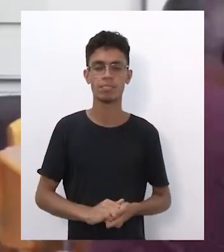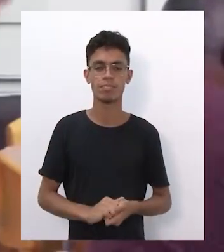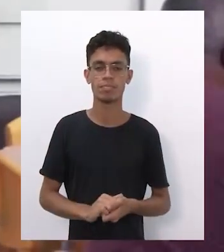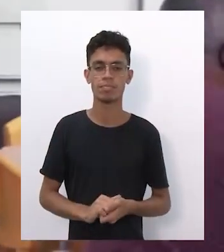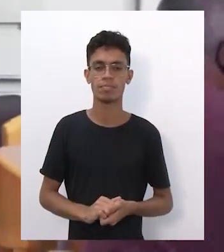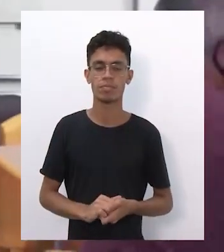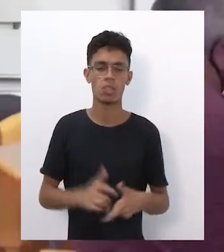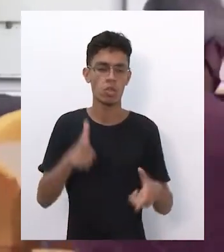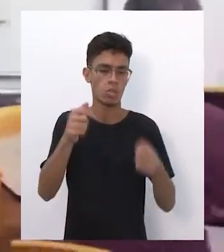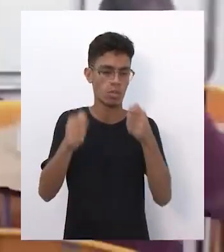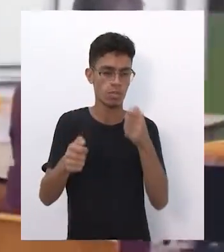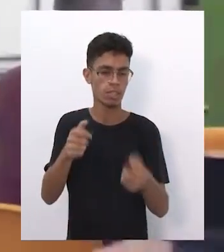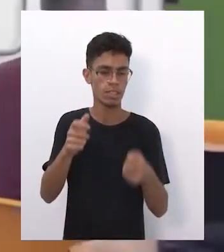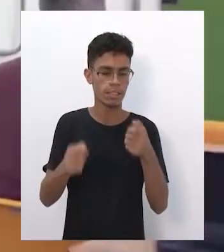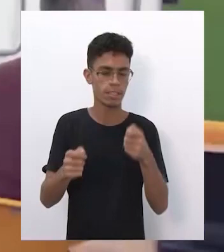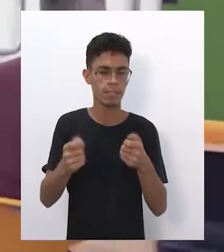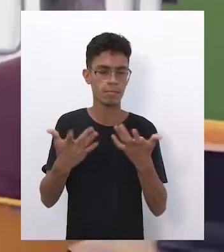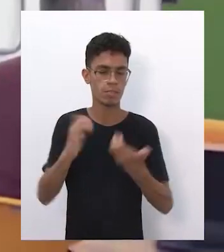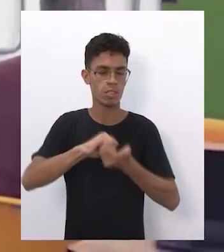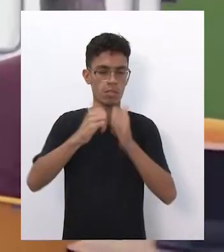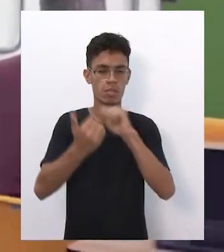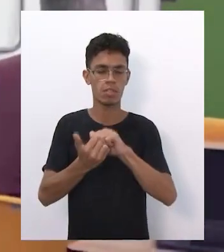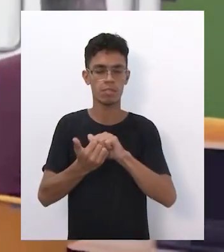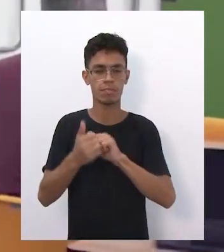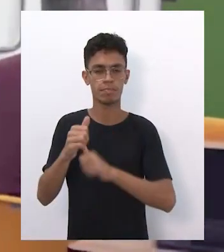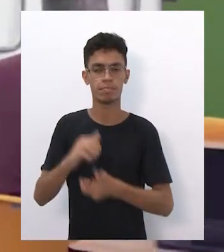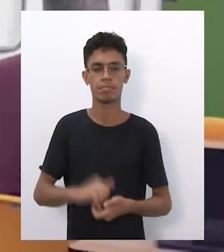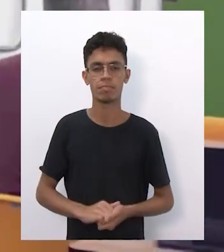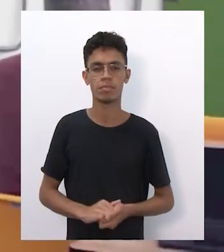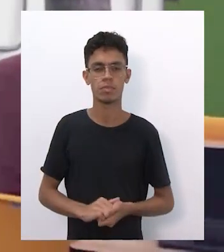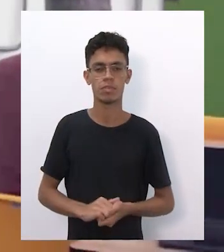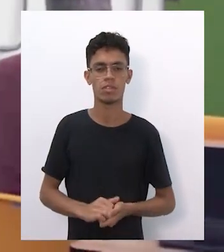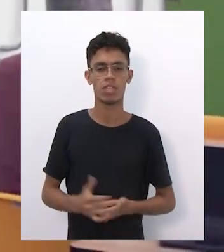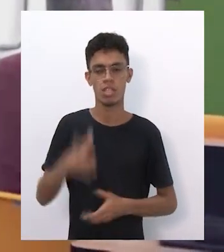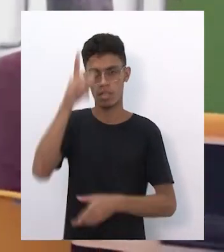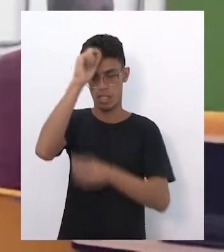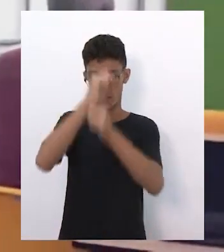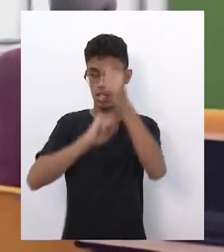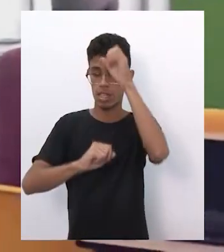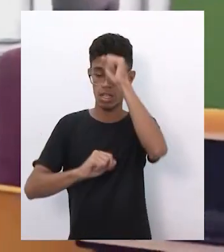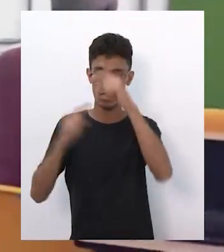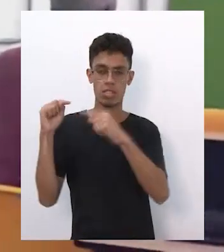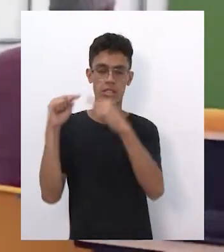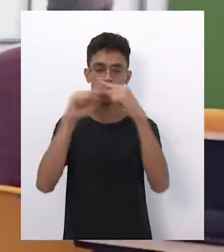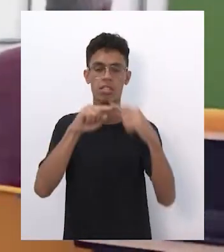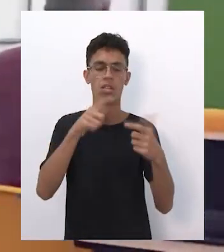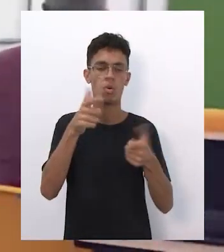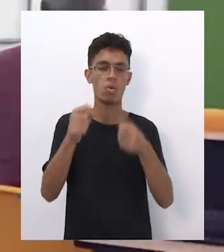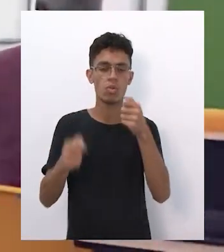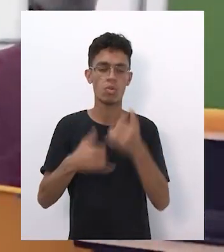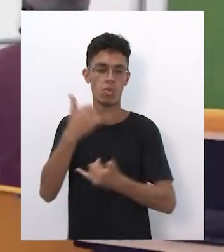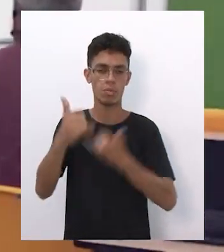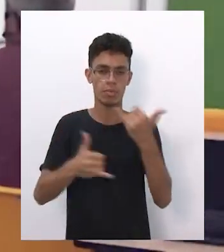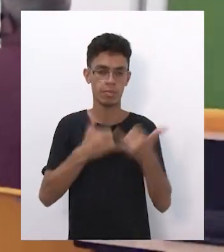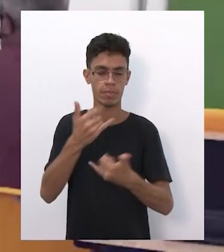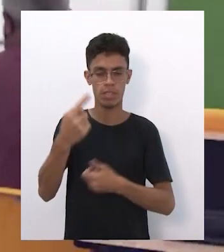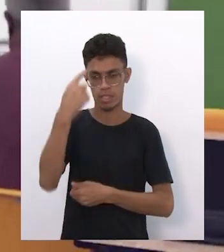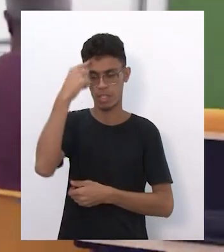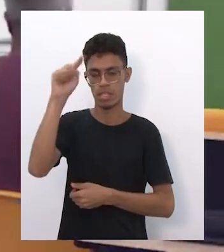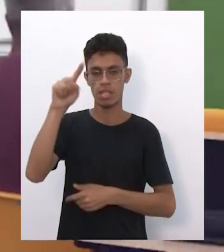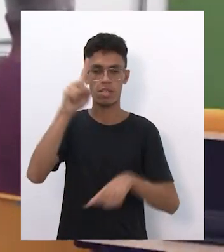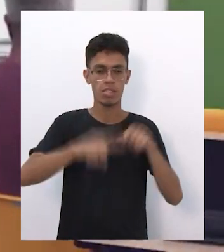parte de gamificação, nessa parte dessa aprendizagem baseada em jogos, e a ideia aqui é o quê? A gente utilizar os